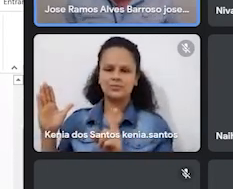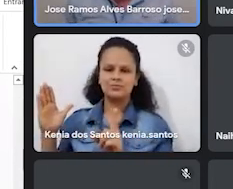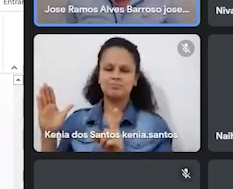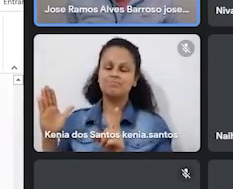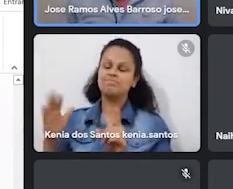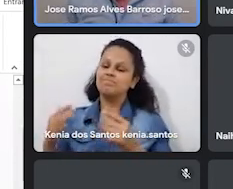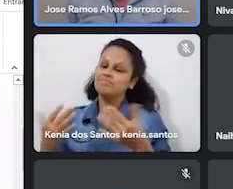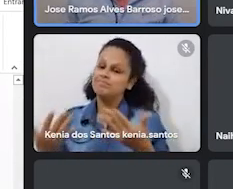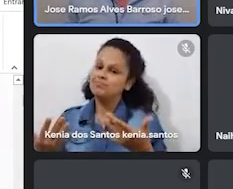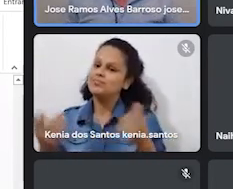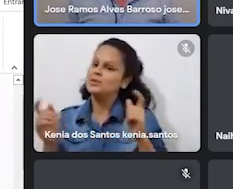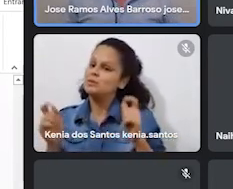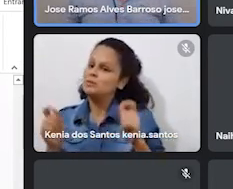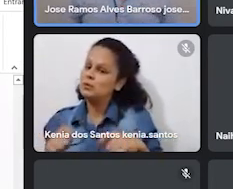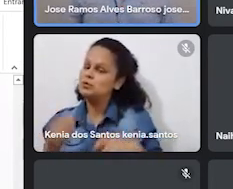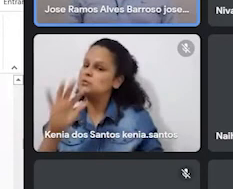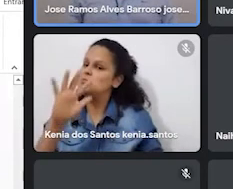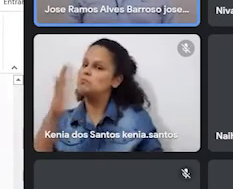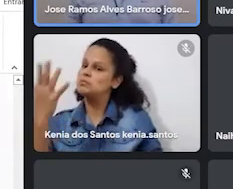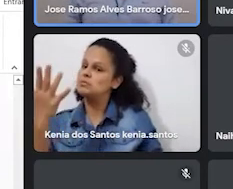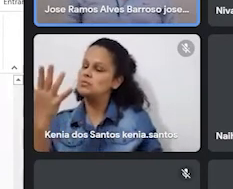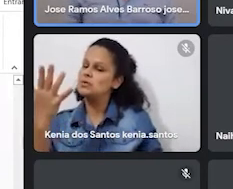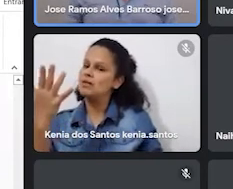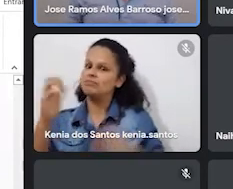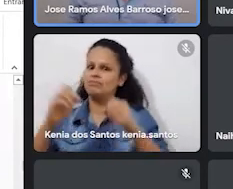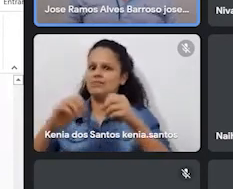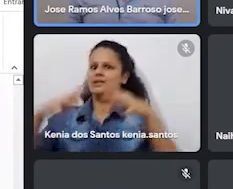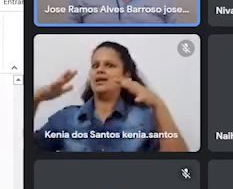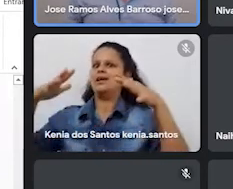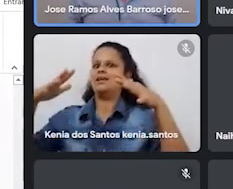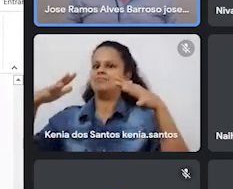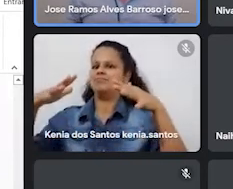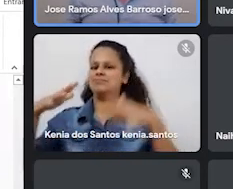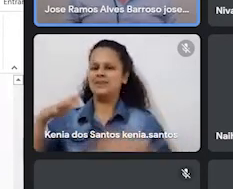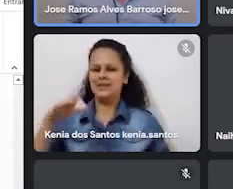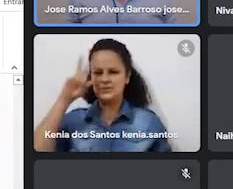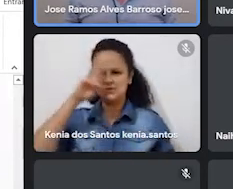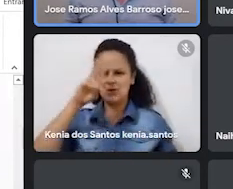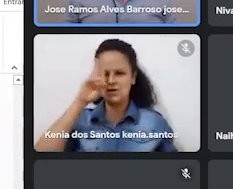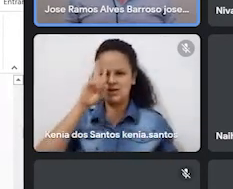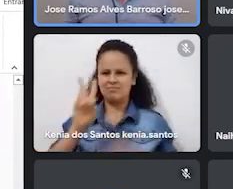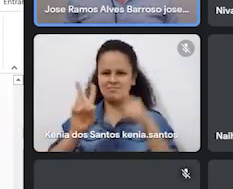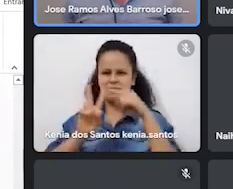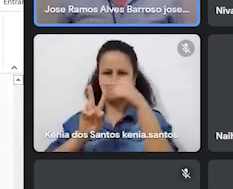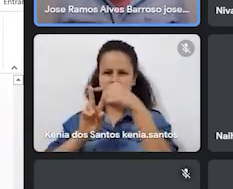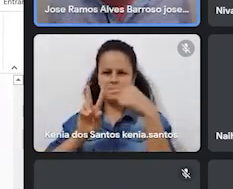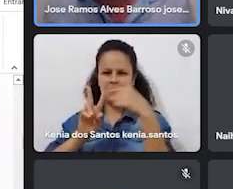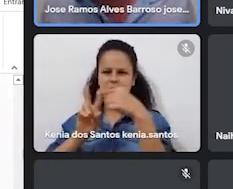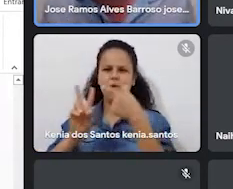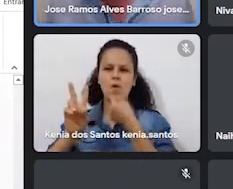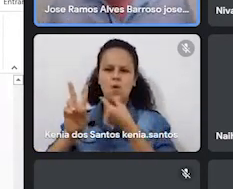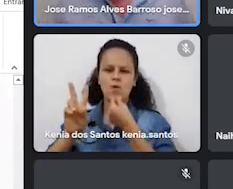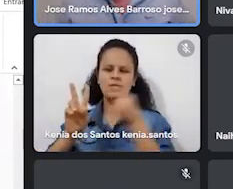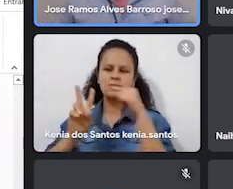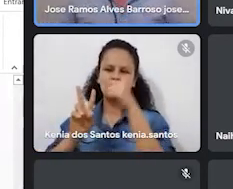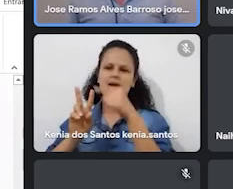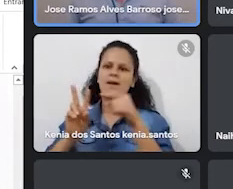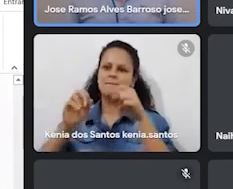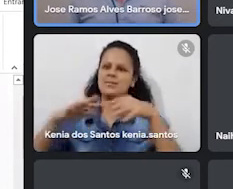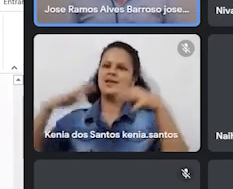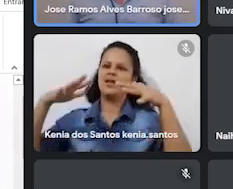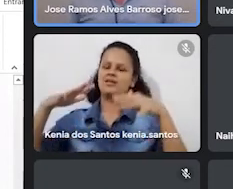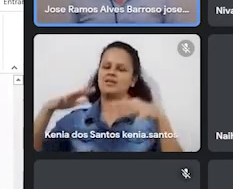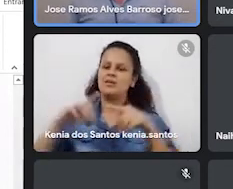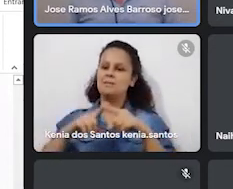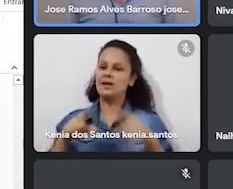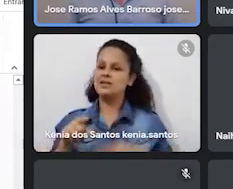pode acontecer, pode, um milagre. Esse aí foi um milagre. Mas, provavelmente, você não vai ter